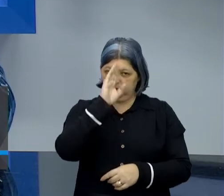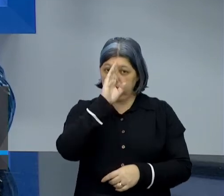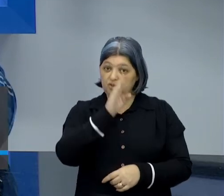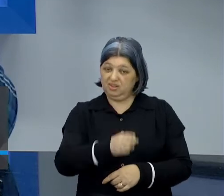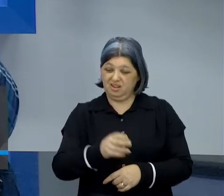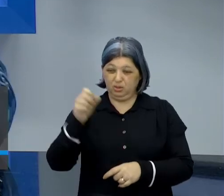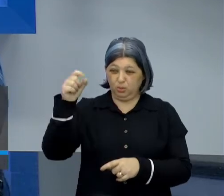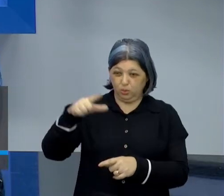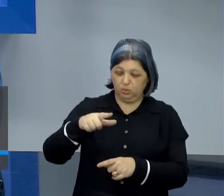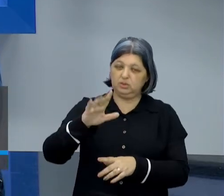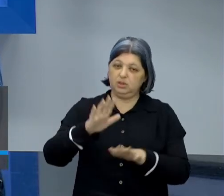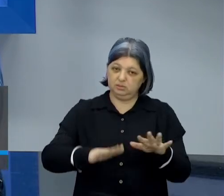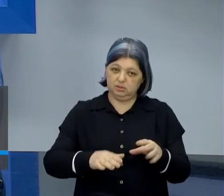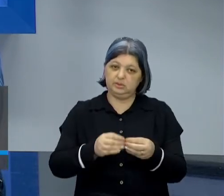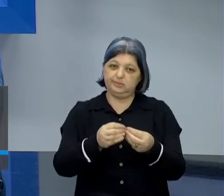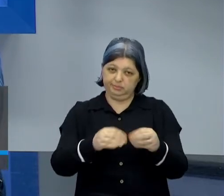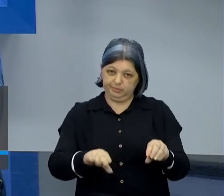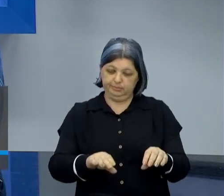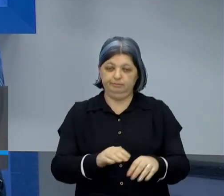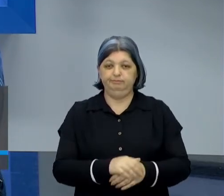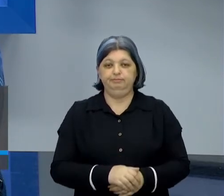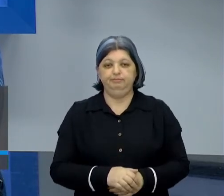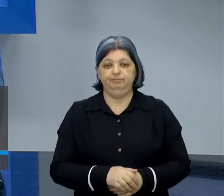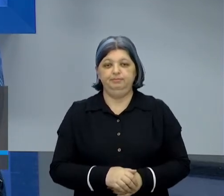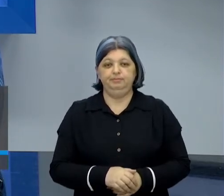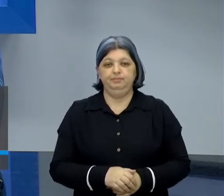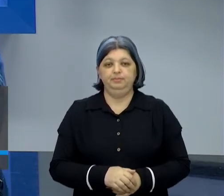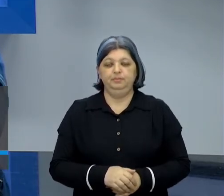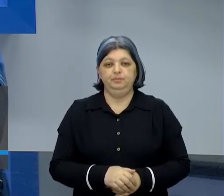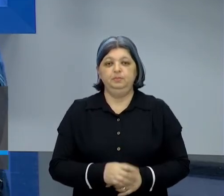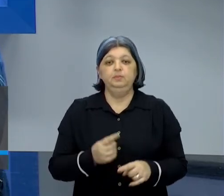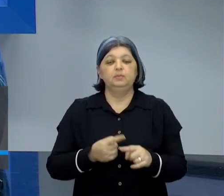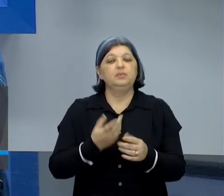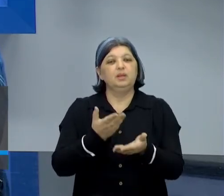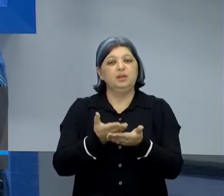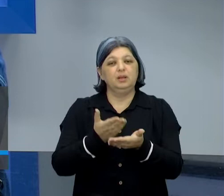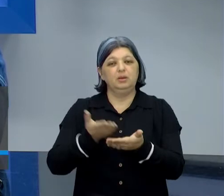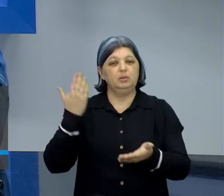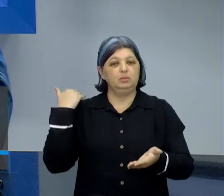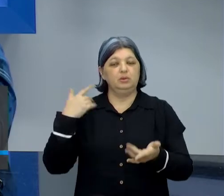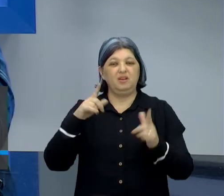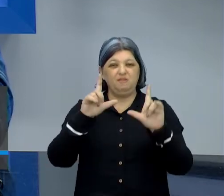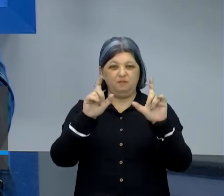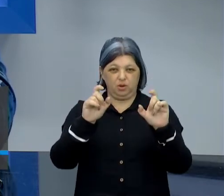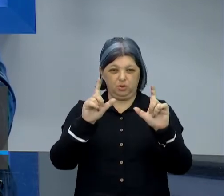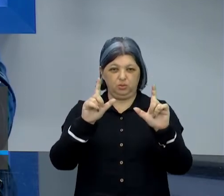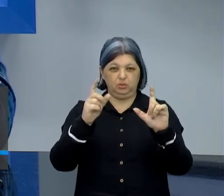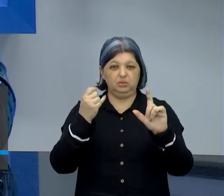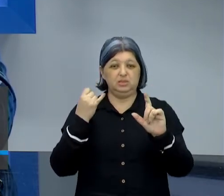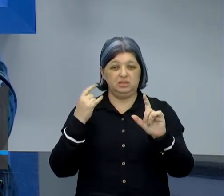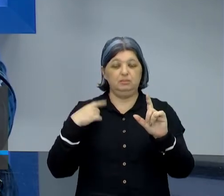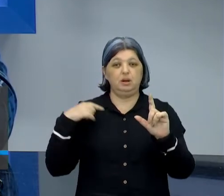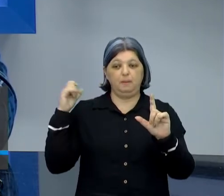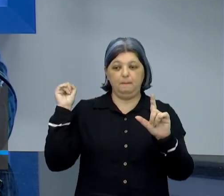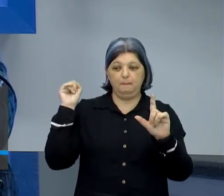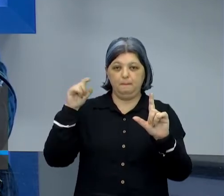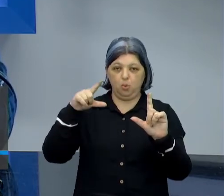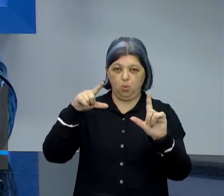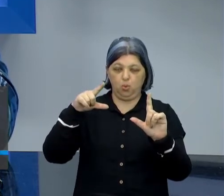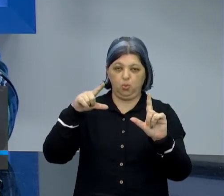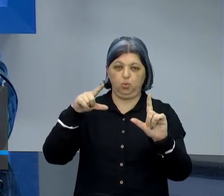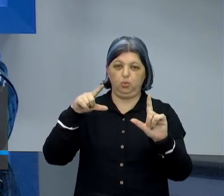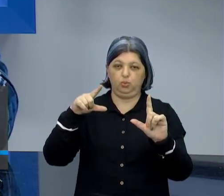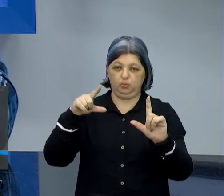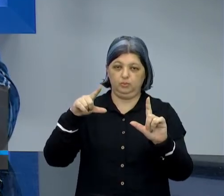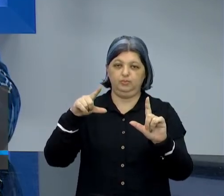ele. A gente viu nas aulas anteriores que uma fotografia, por exemplo, se ela ficar exposta na luz,